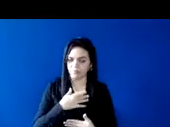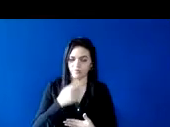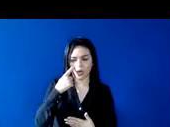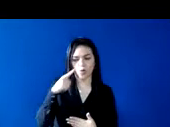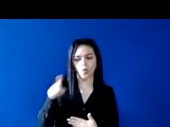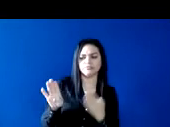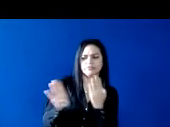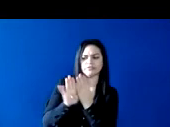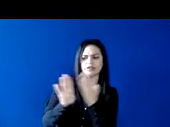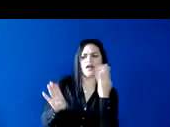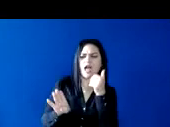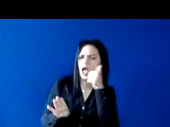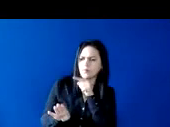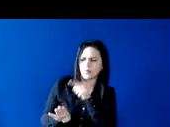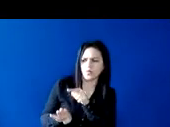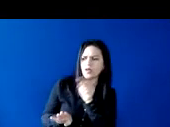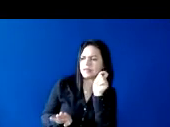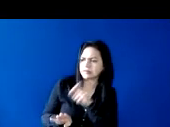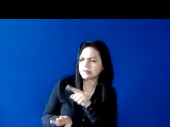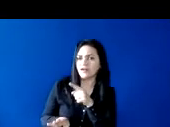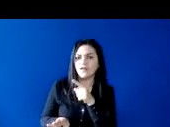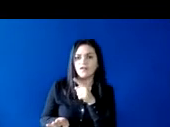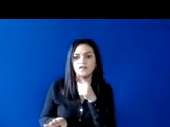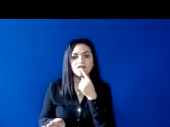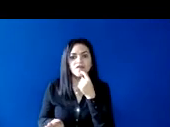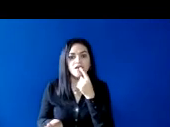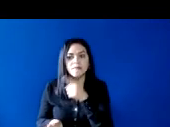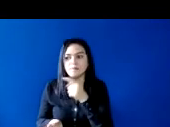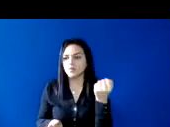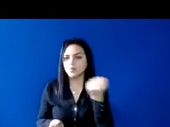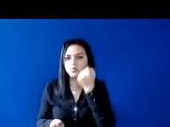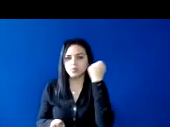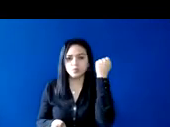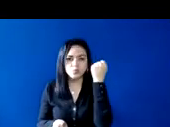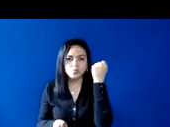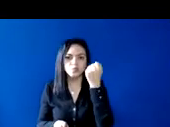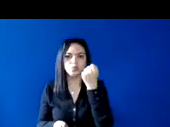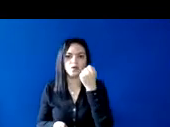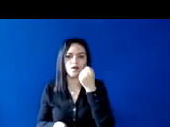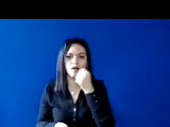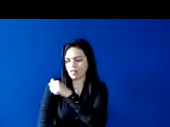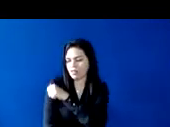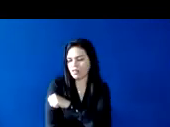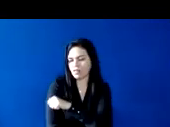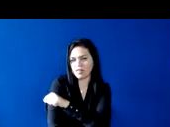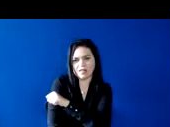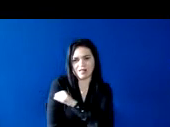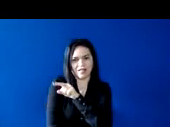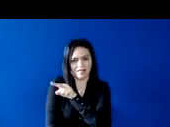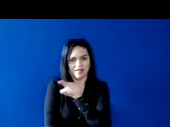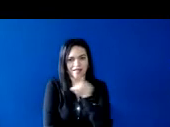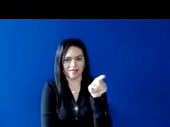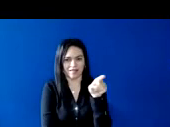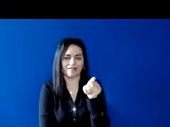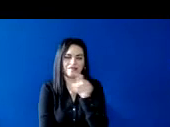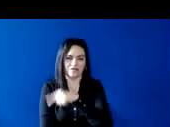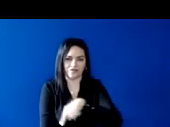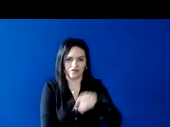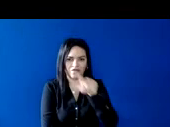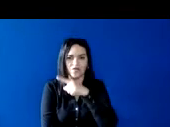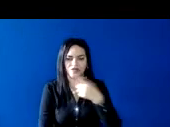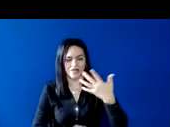identifiquei uma mulher como um caso vermelho, né, vocês da enfermagem, por exemplo, né, quando estão fazendo uma